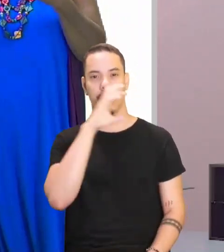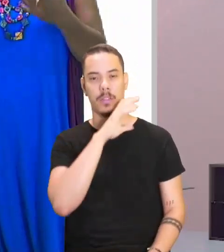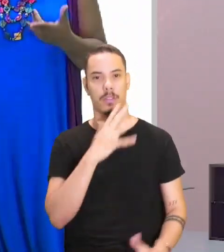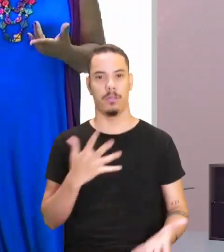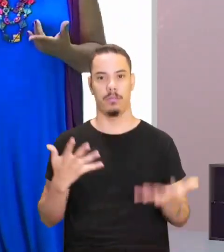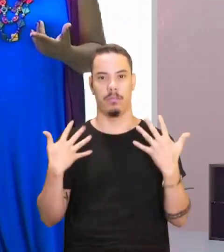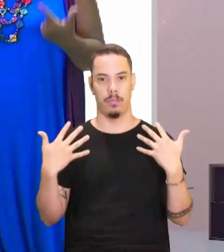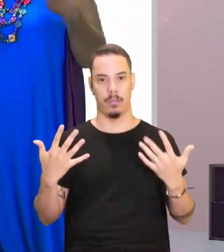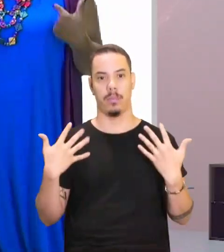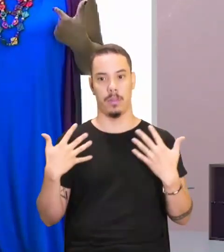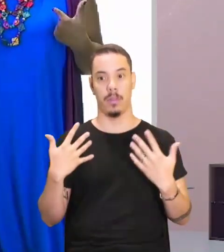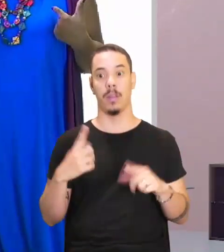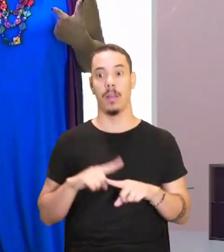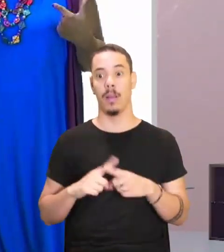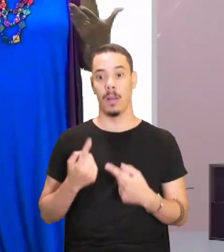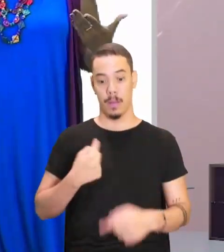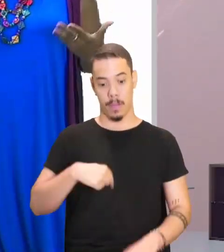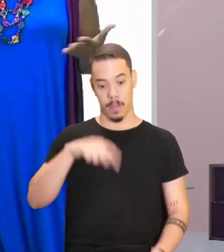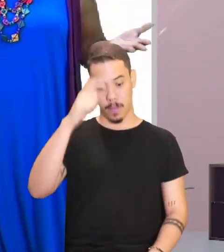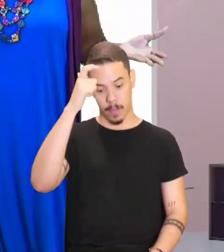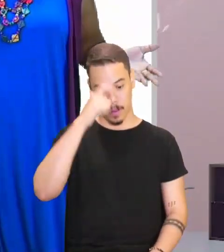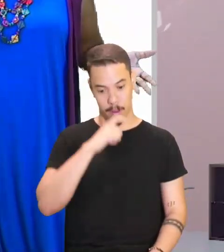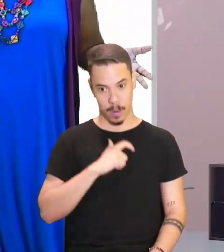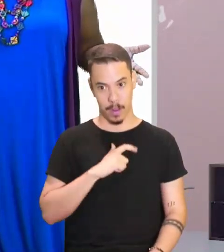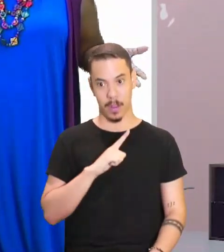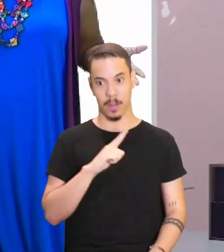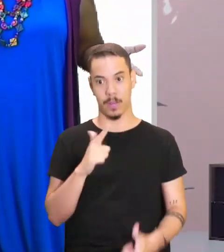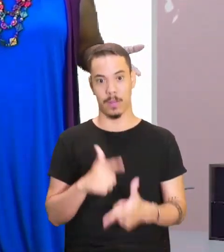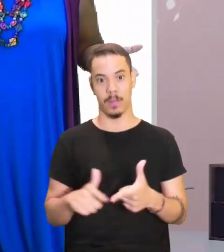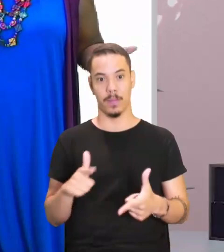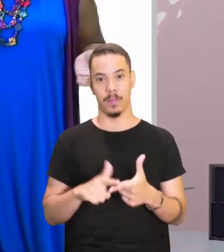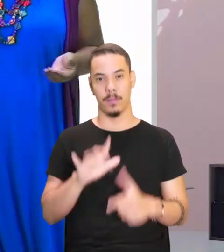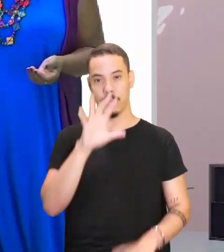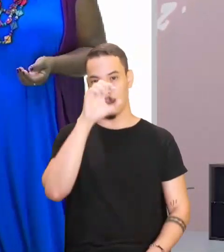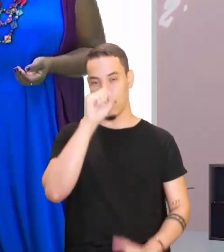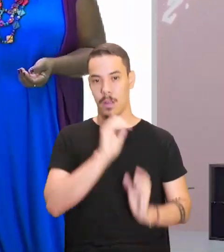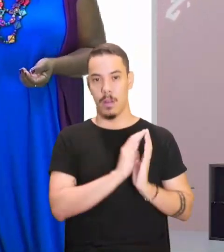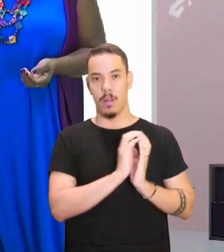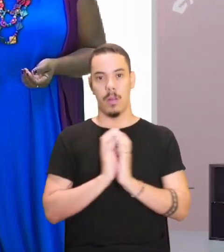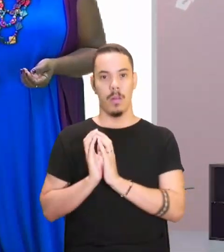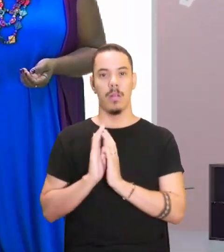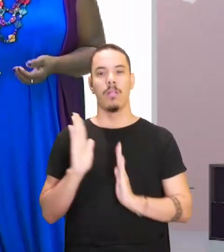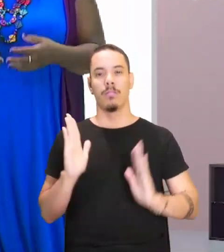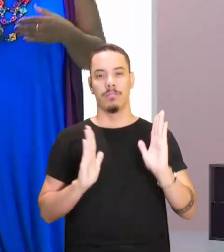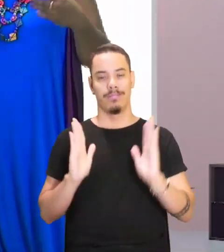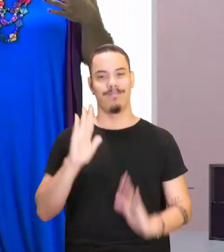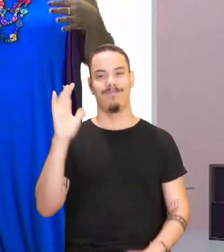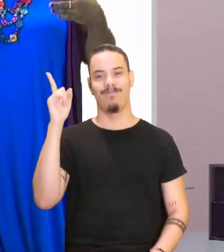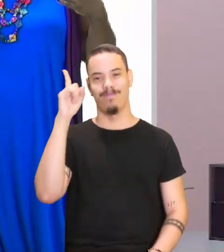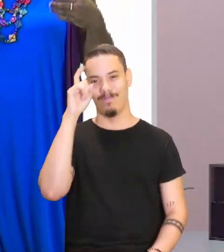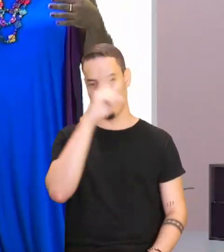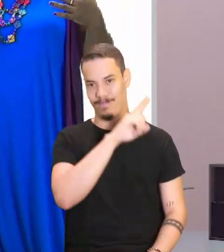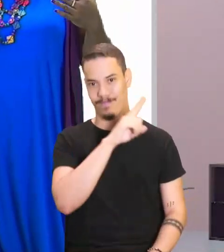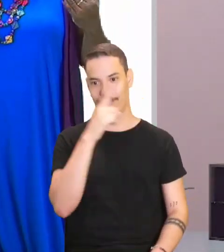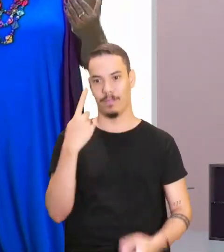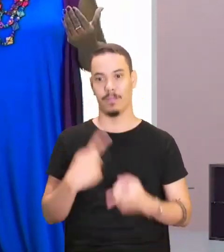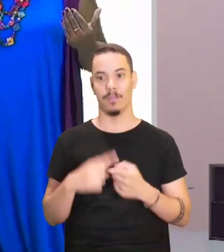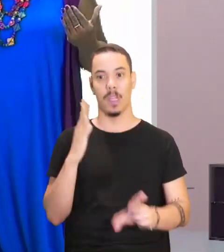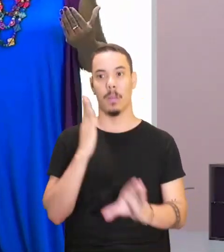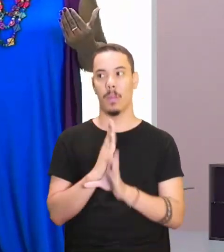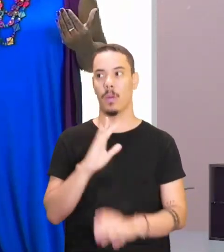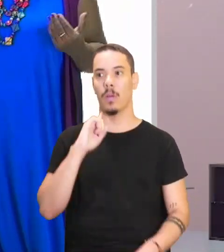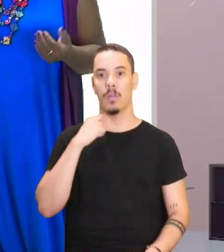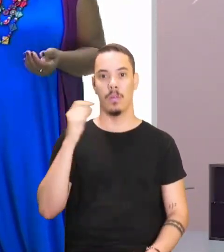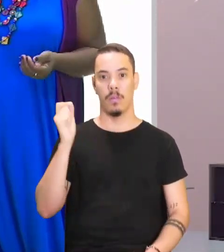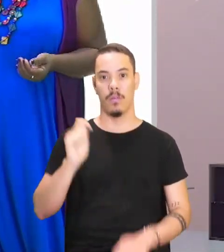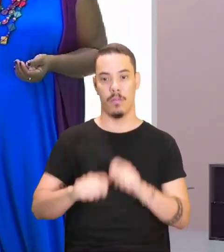E você, euzinha, eu falo de mim que eu tenho problema respiratório, amado, eu pego nesse período, tá? Da questão das